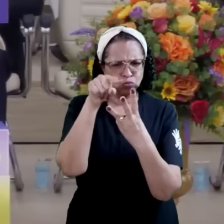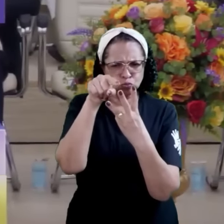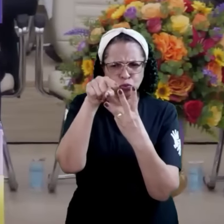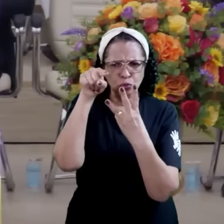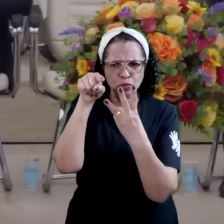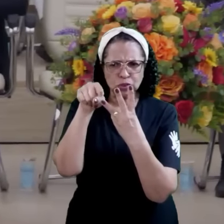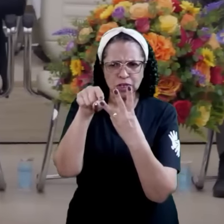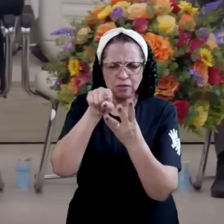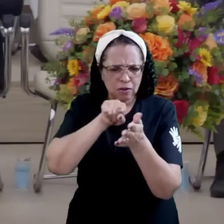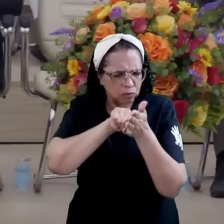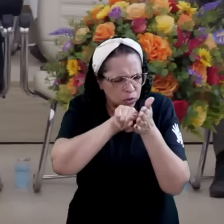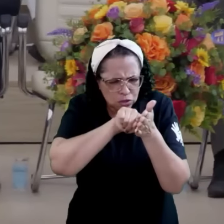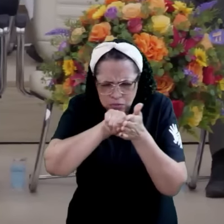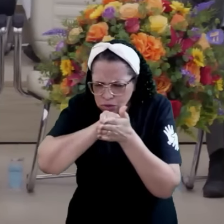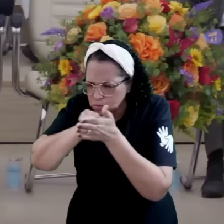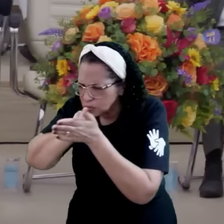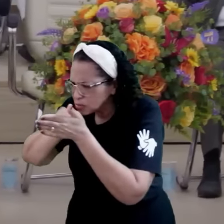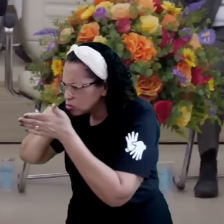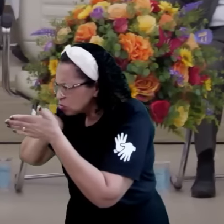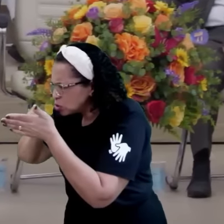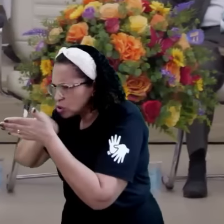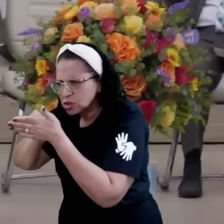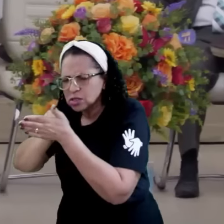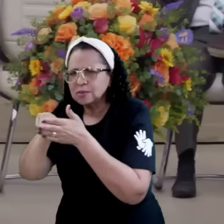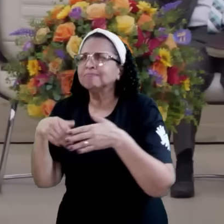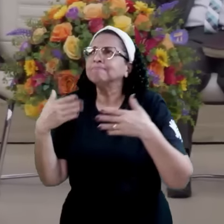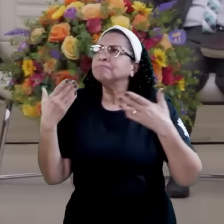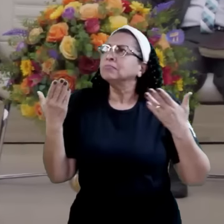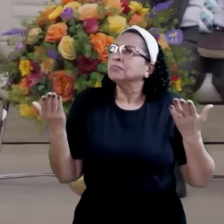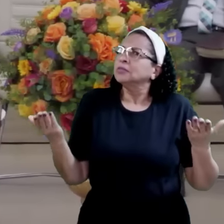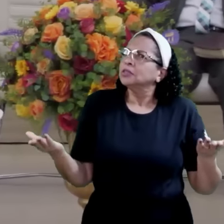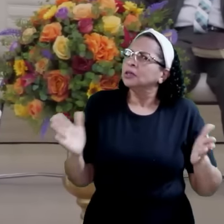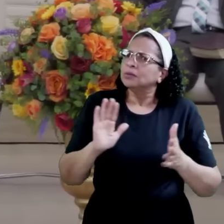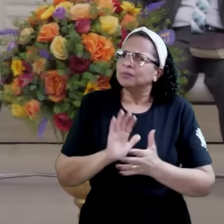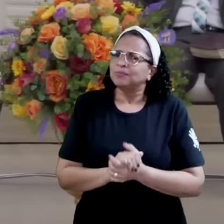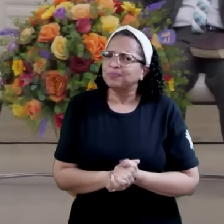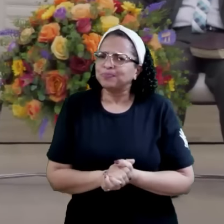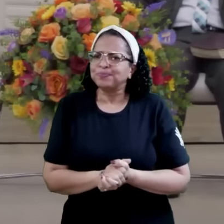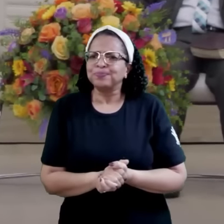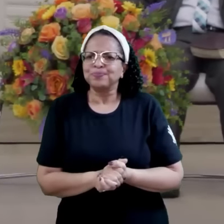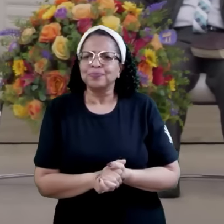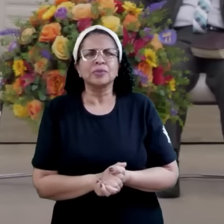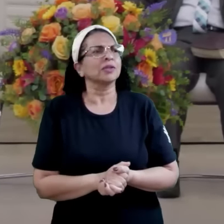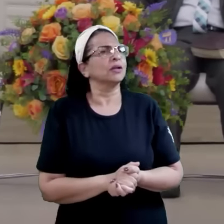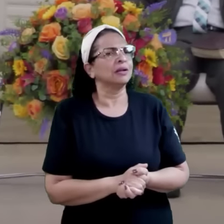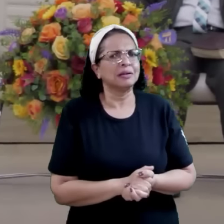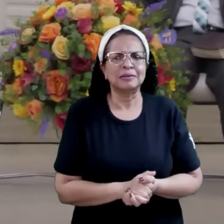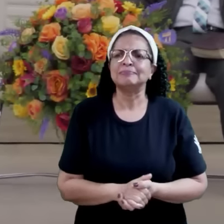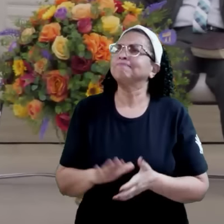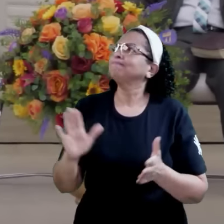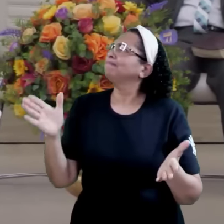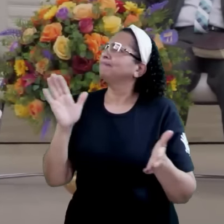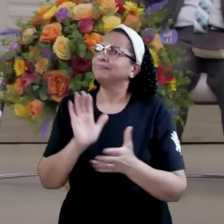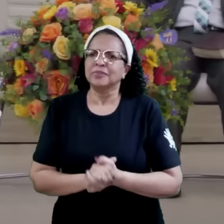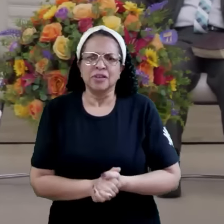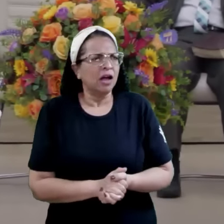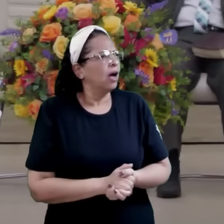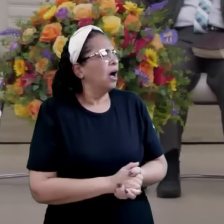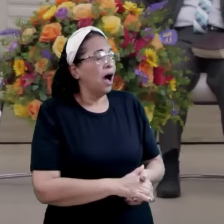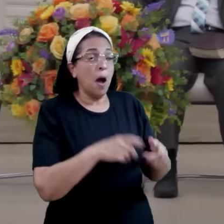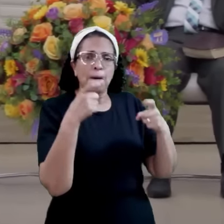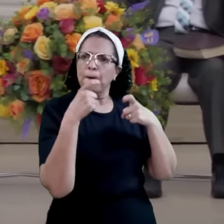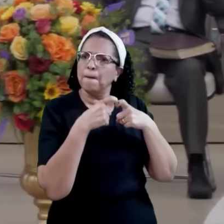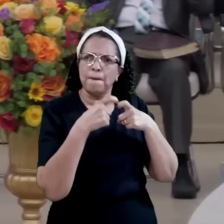aconteceu eu não sei quem fez mas vai atrá dele atrás dele e manda ele continuar fazendo porque deu certo no corpo da tua